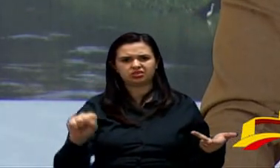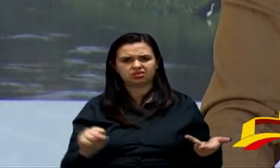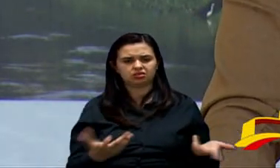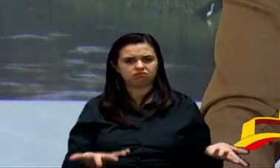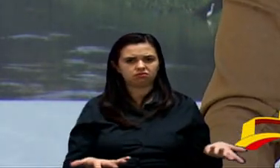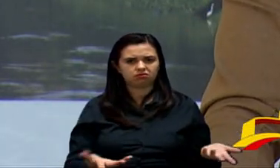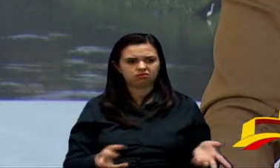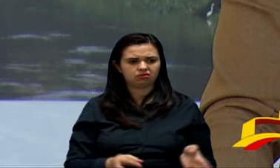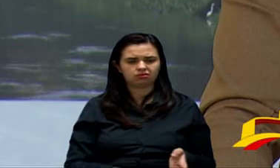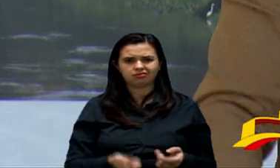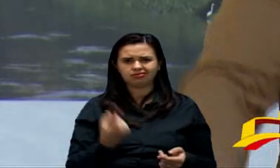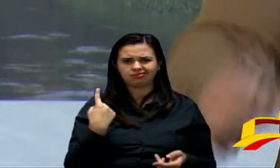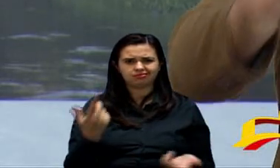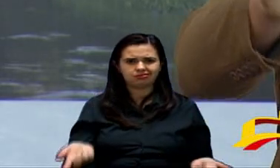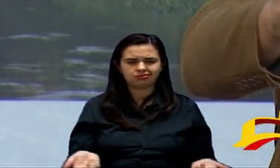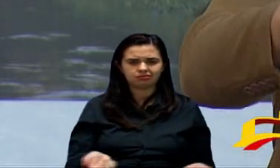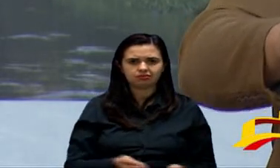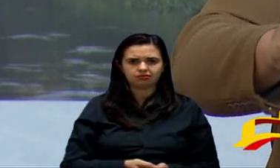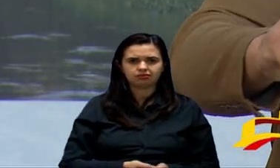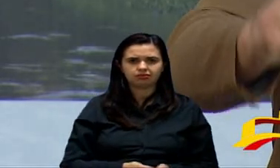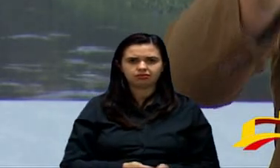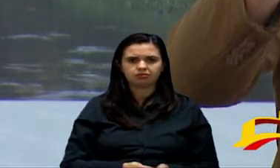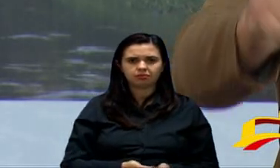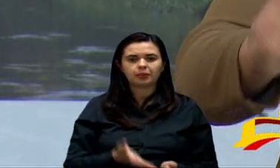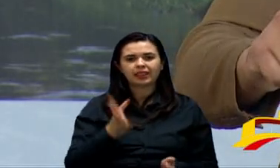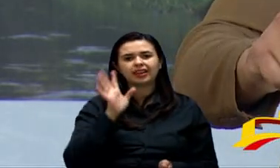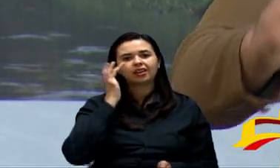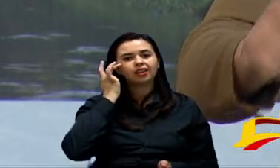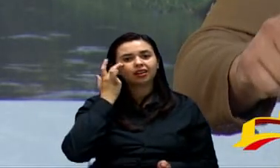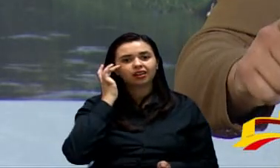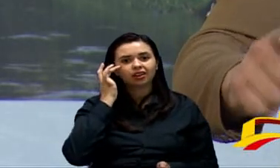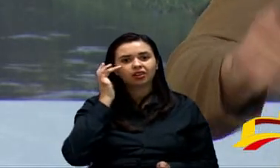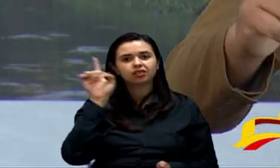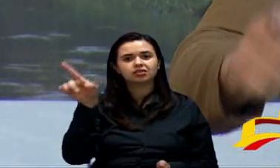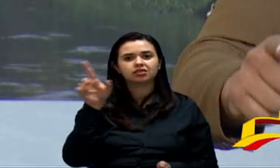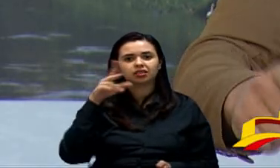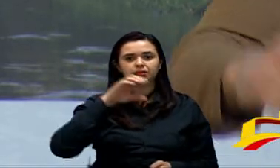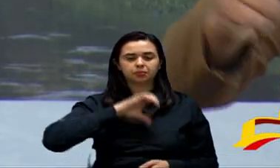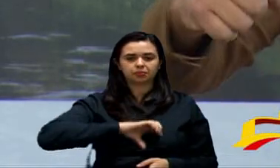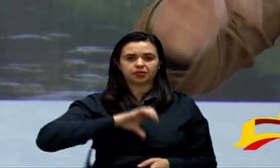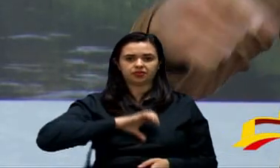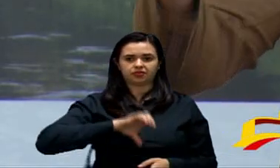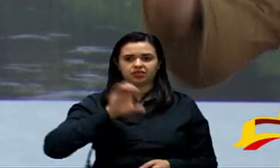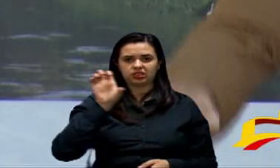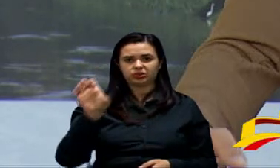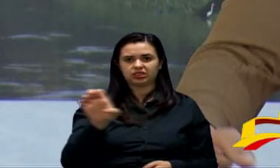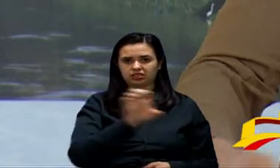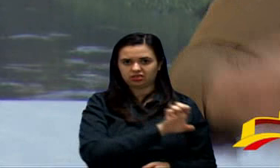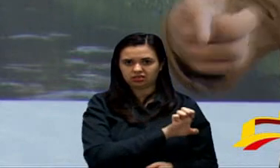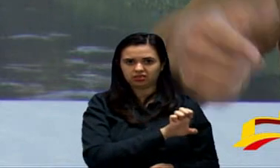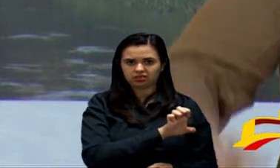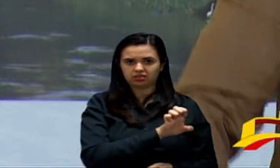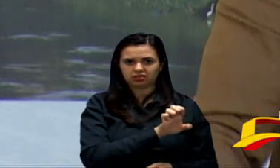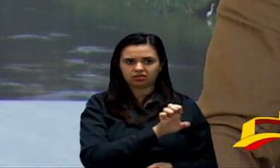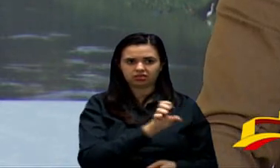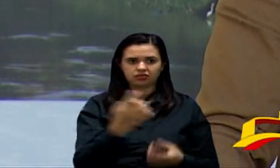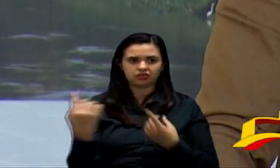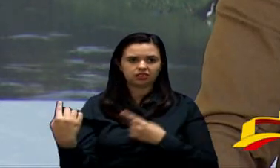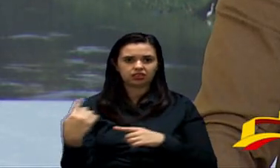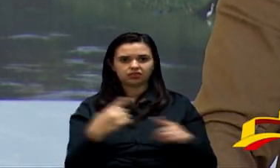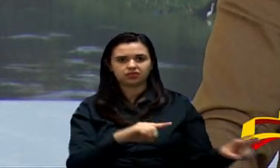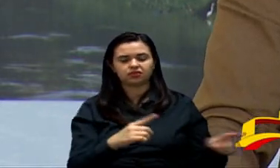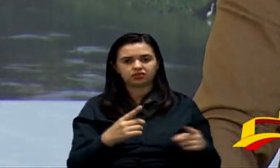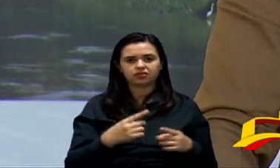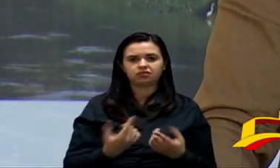errada assim e eu não tenho problema com isso. É muito mais vergonhoso o professor esquerdista ficar defendendo uma linguagem que não existe do que falar uma palavra ou